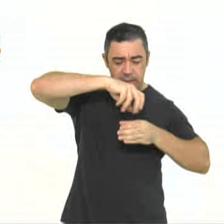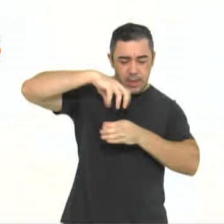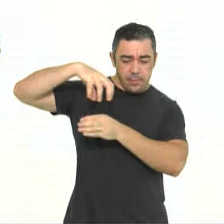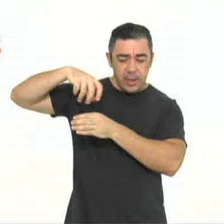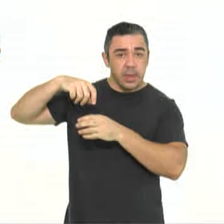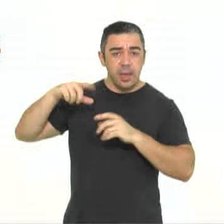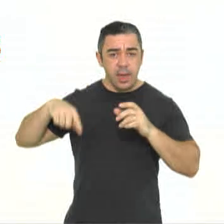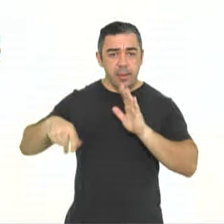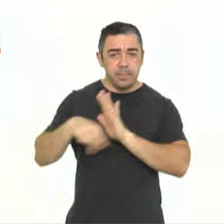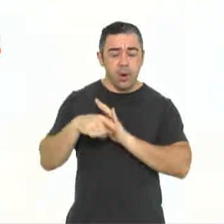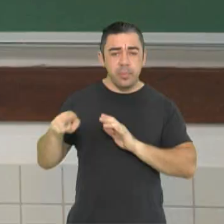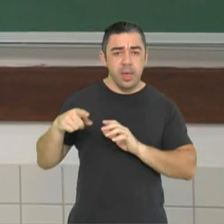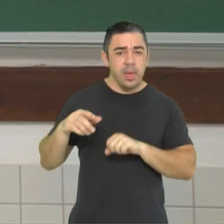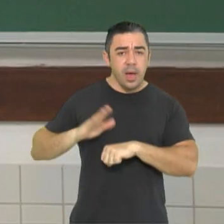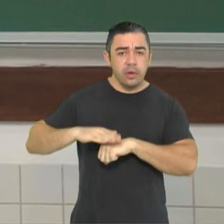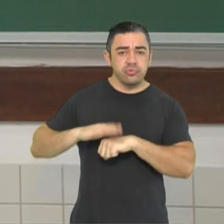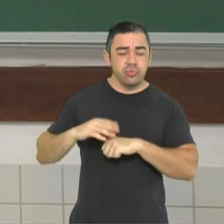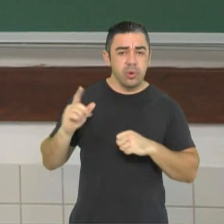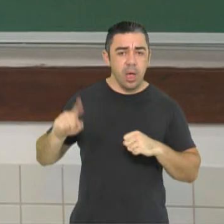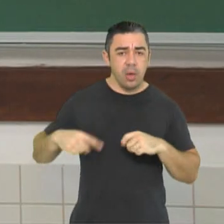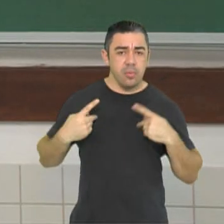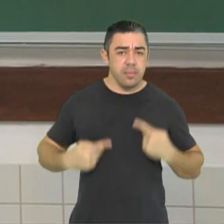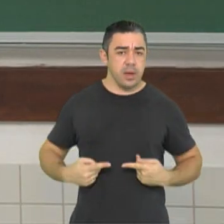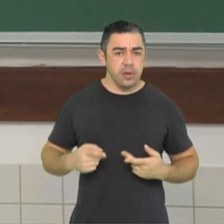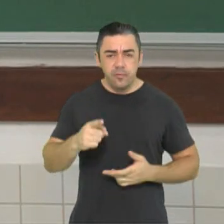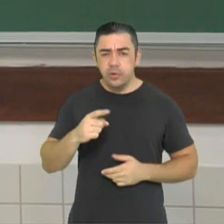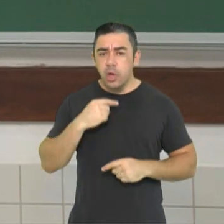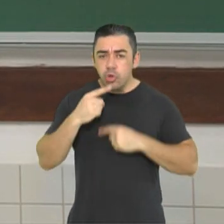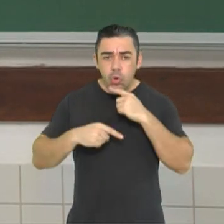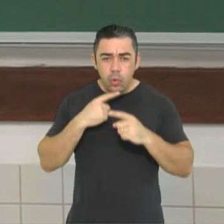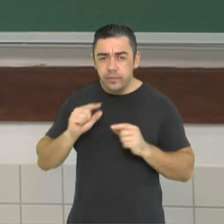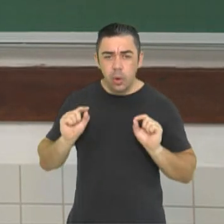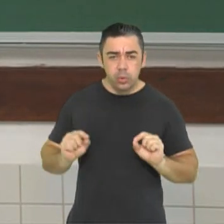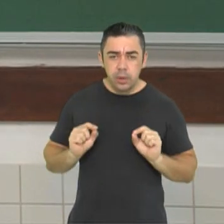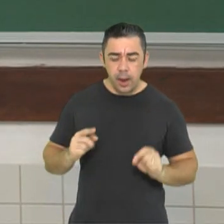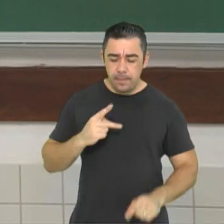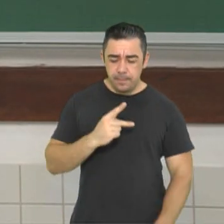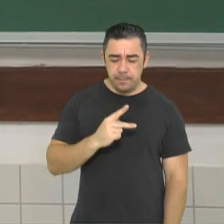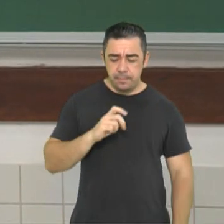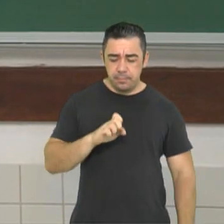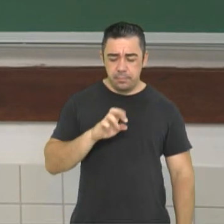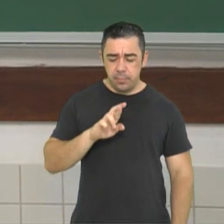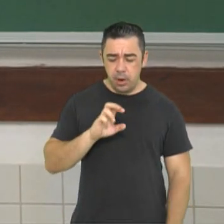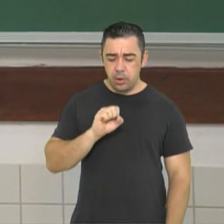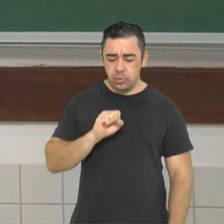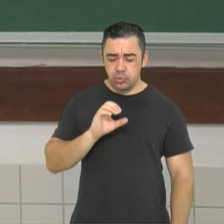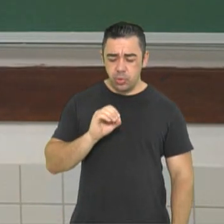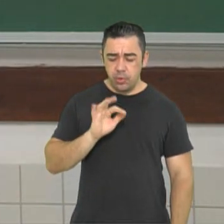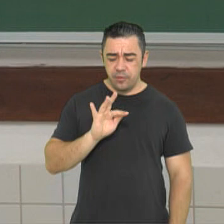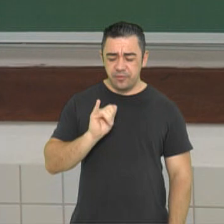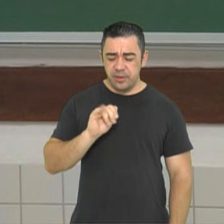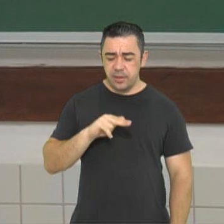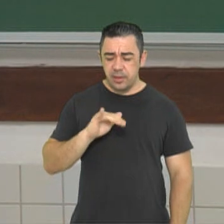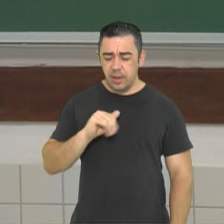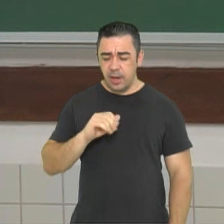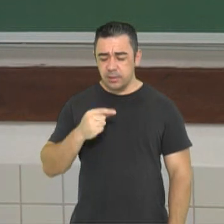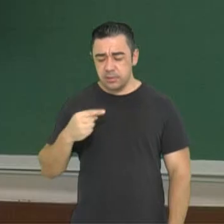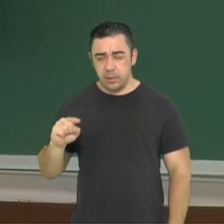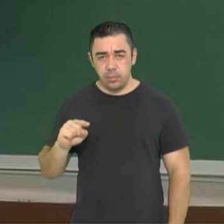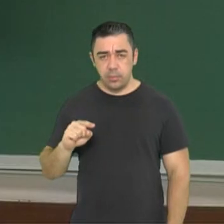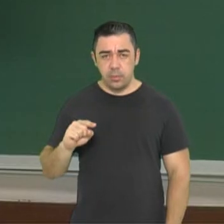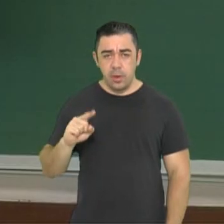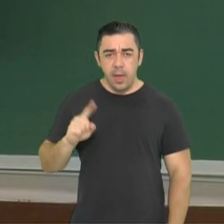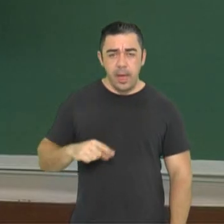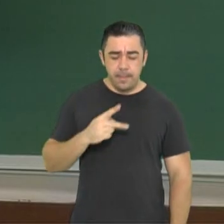seres humanos. Caso você tenha dúvida sobre essa questão de personificação, olha como fica fácil, ó.